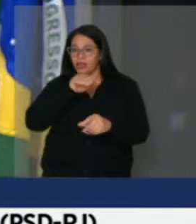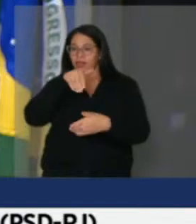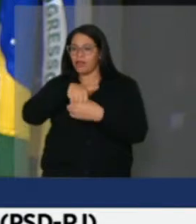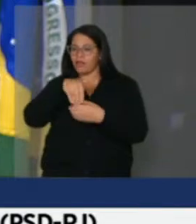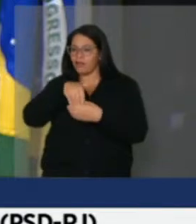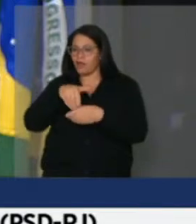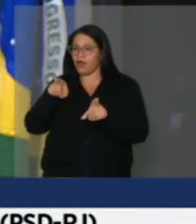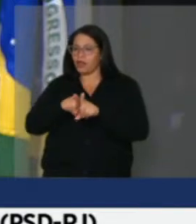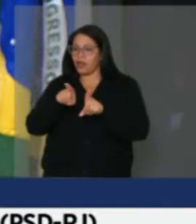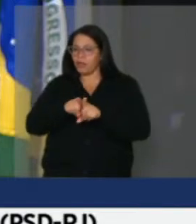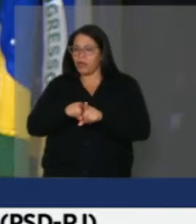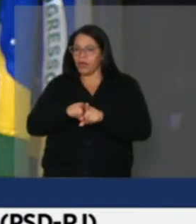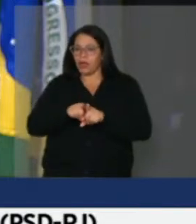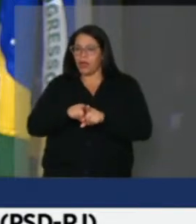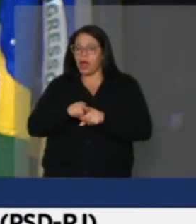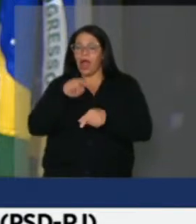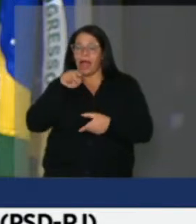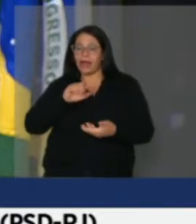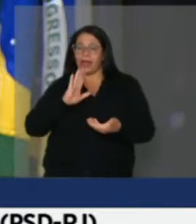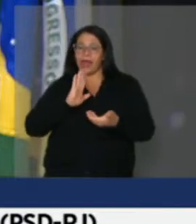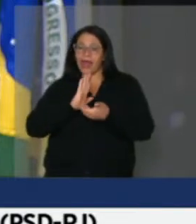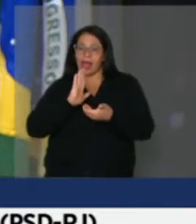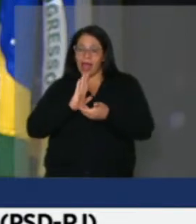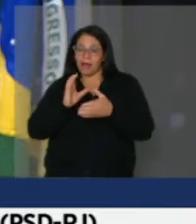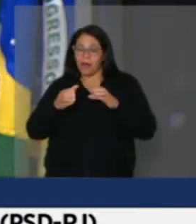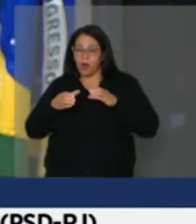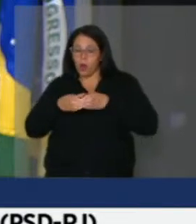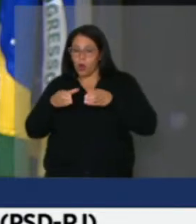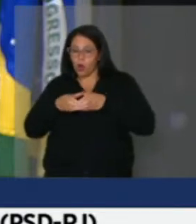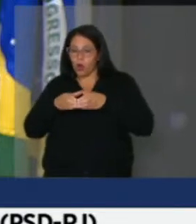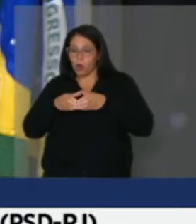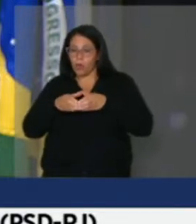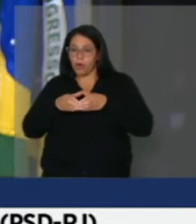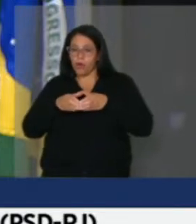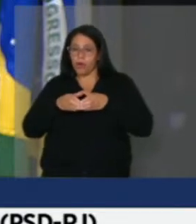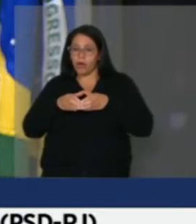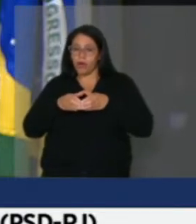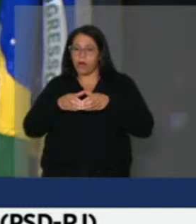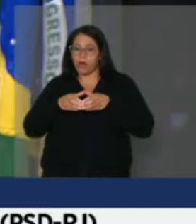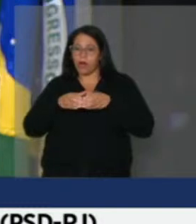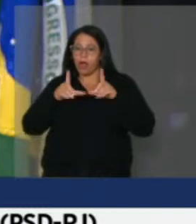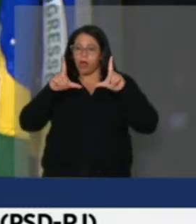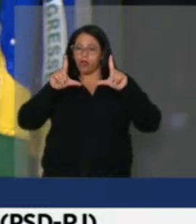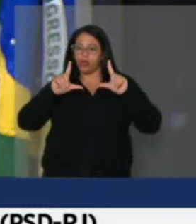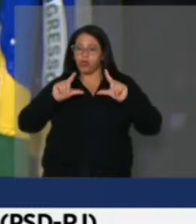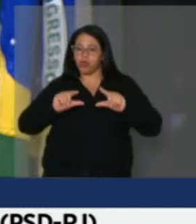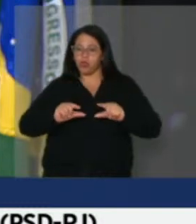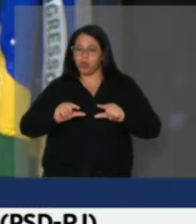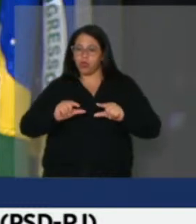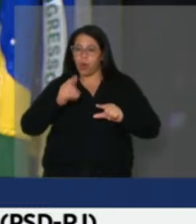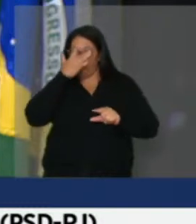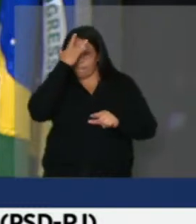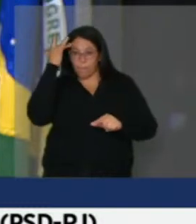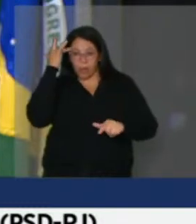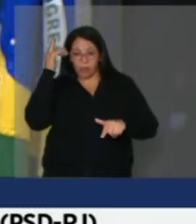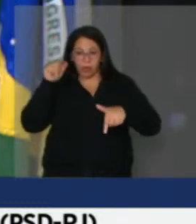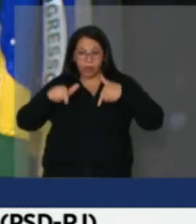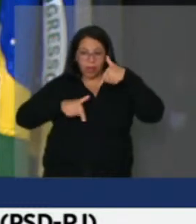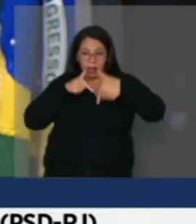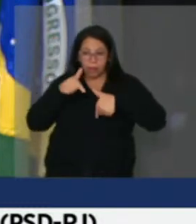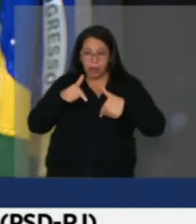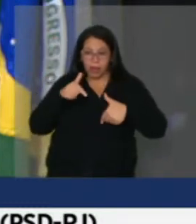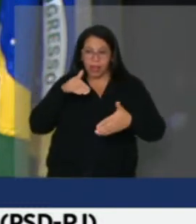A produção legislativa da deputada caiu para menos da metade, a quase